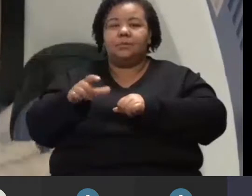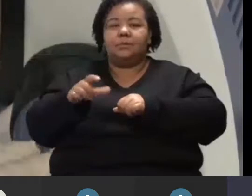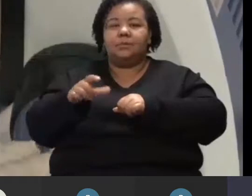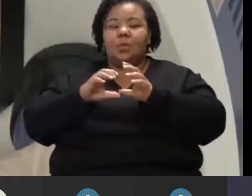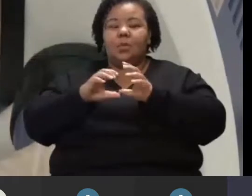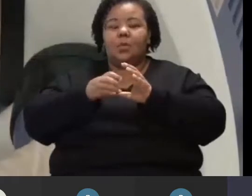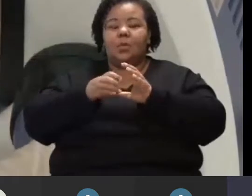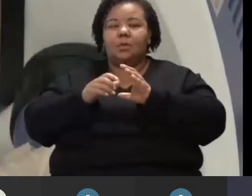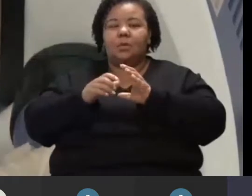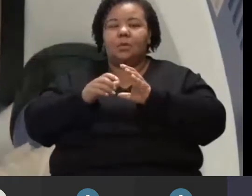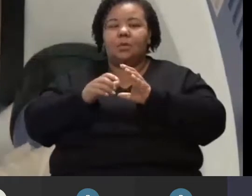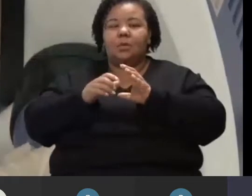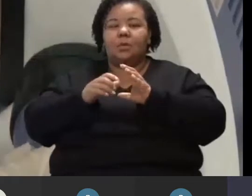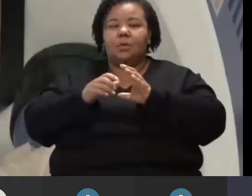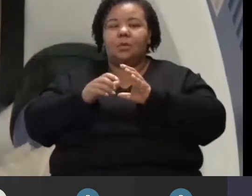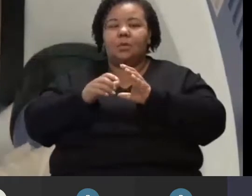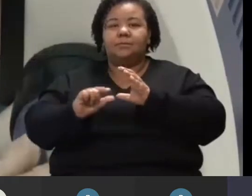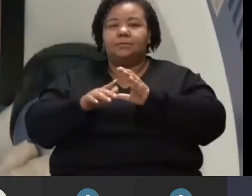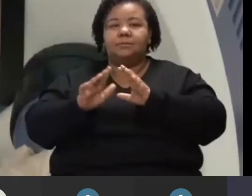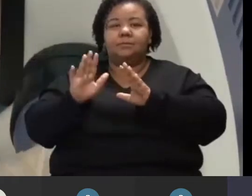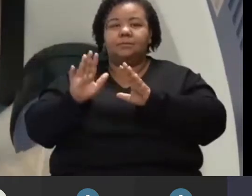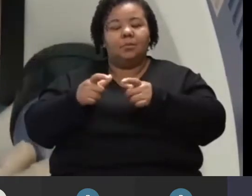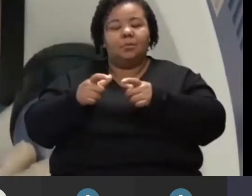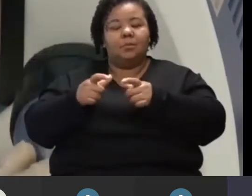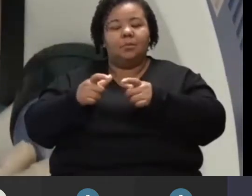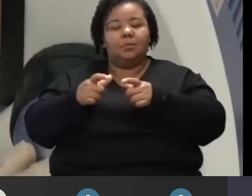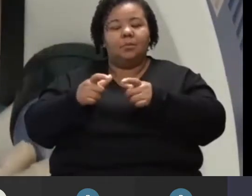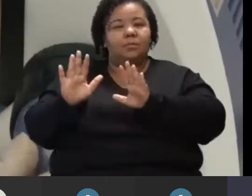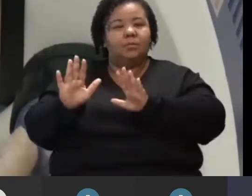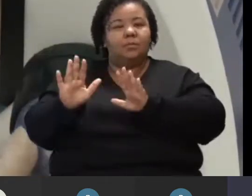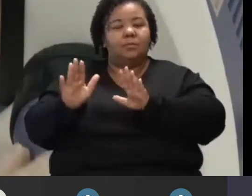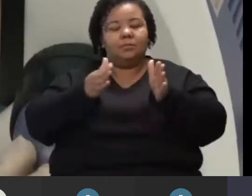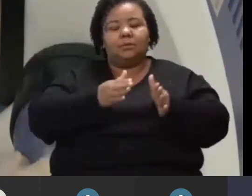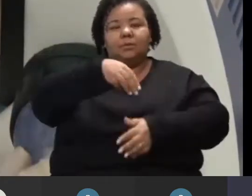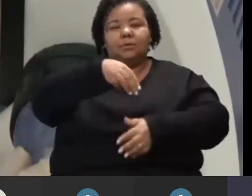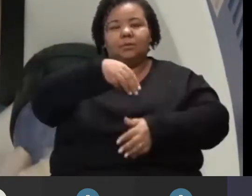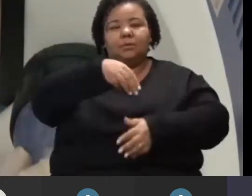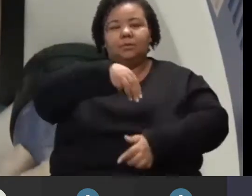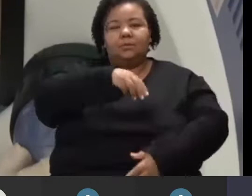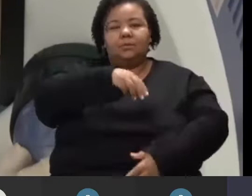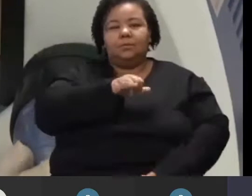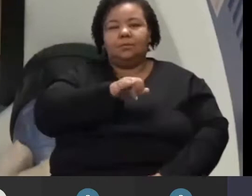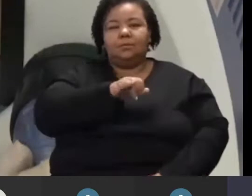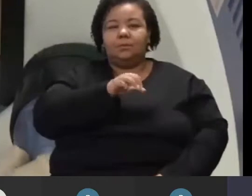menor. Tá? Então, não mexa mais no macrômetro. Mexa só no micrômetro.